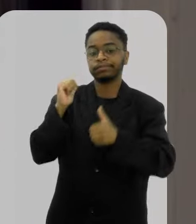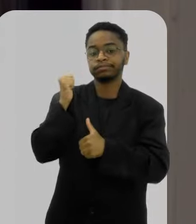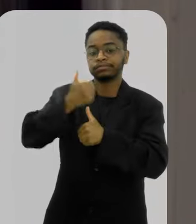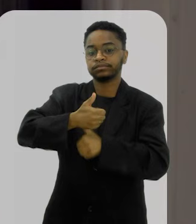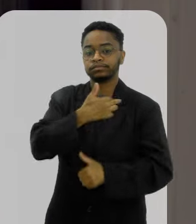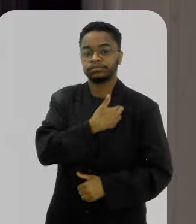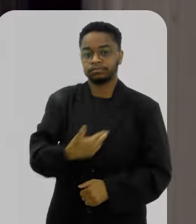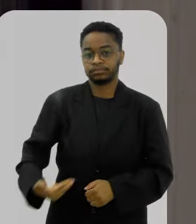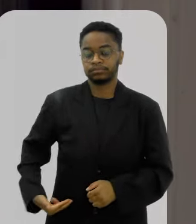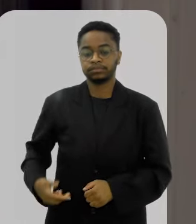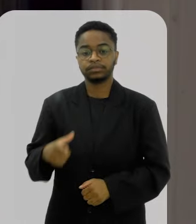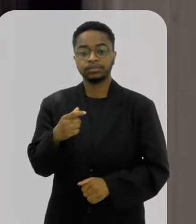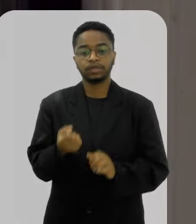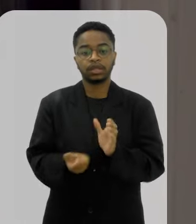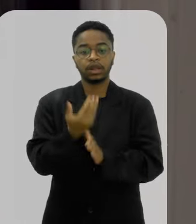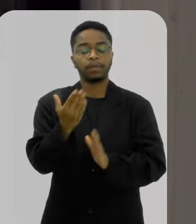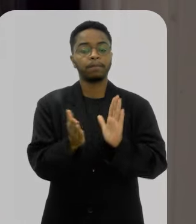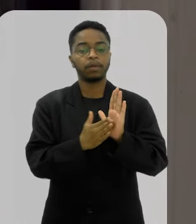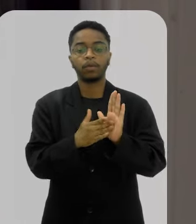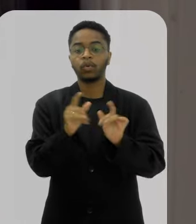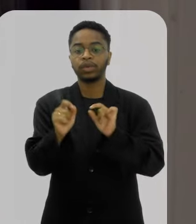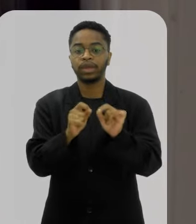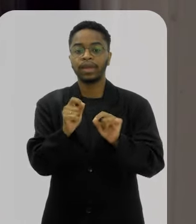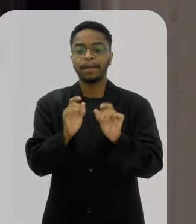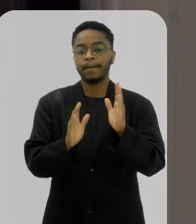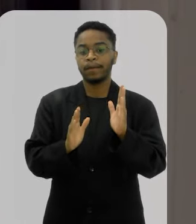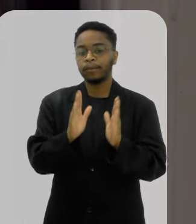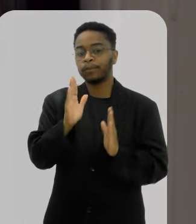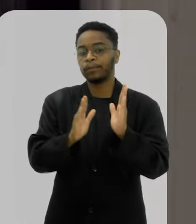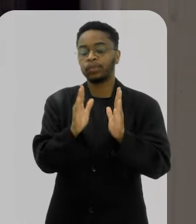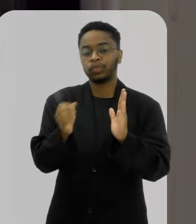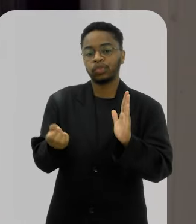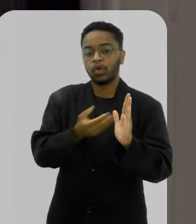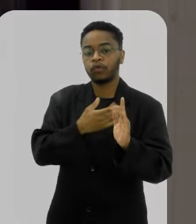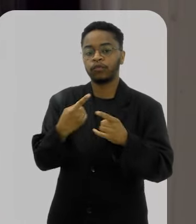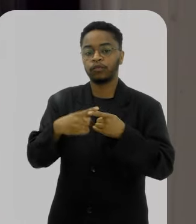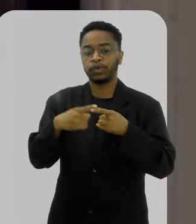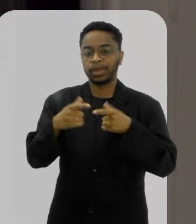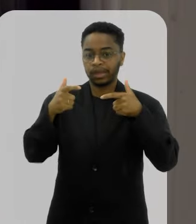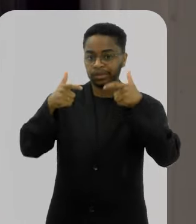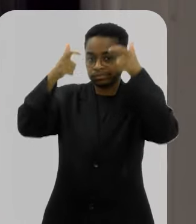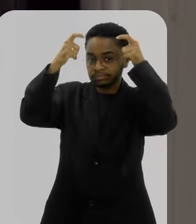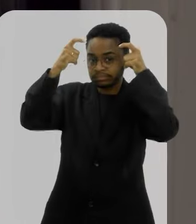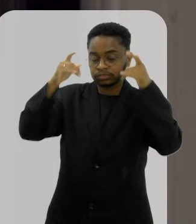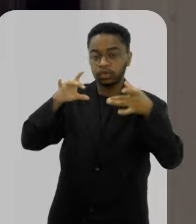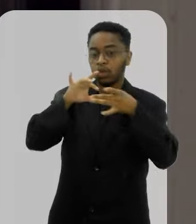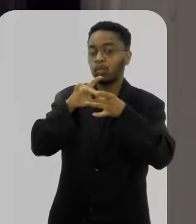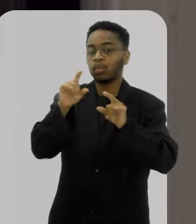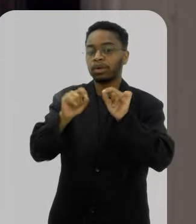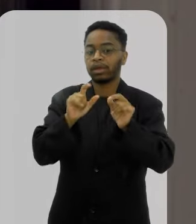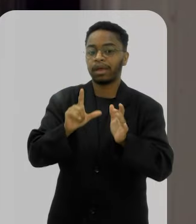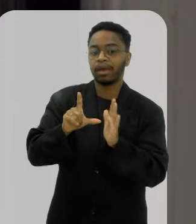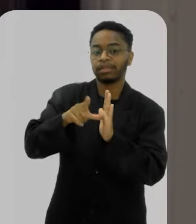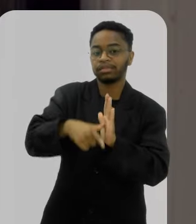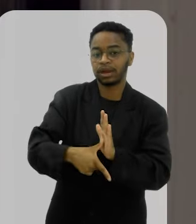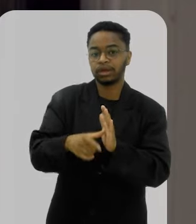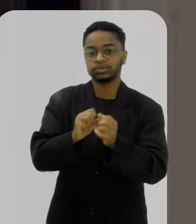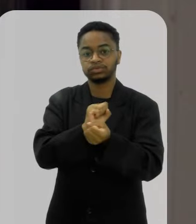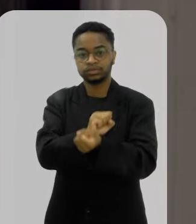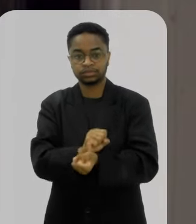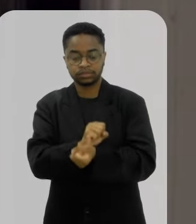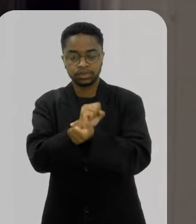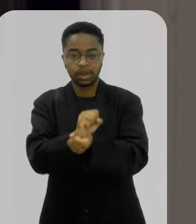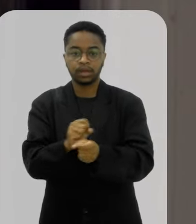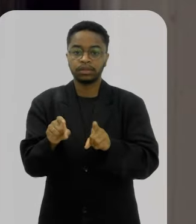a proposta de ser um regime mais moderno, já que a monarquia estava relacionada ao atraso,